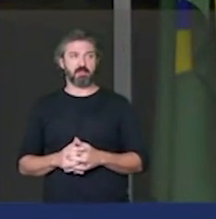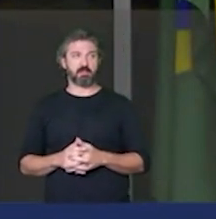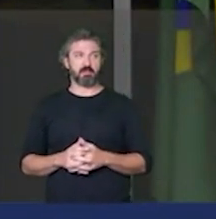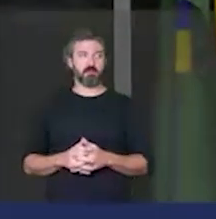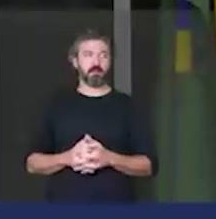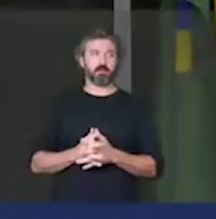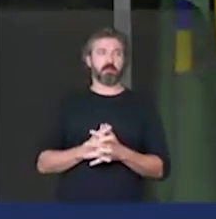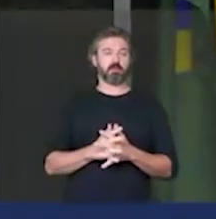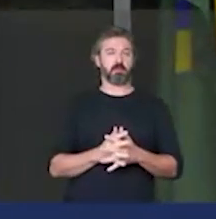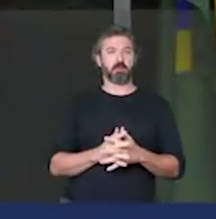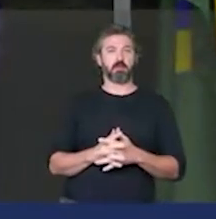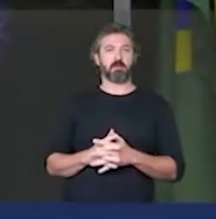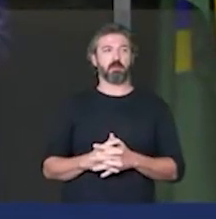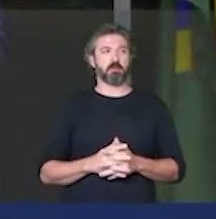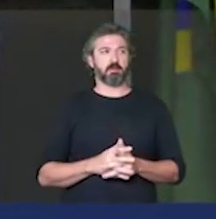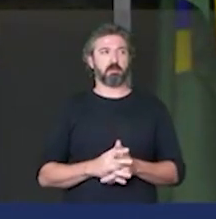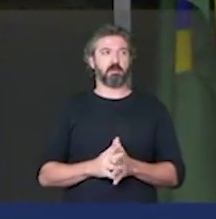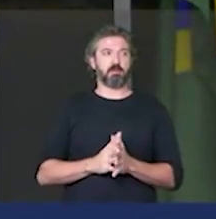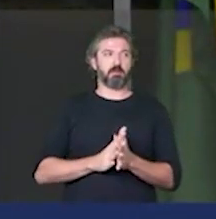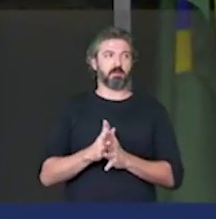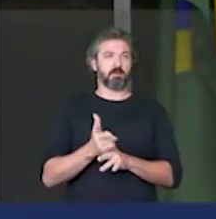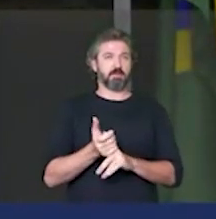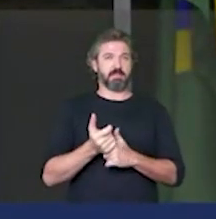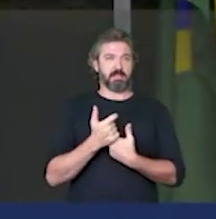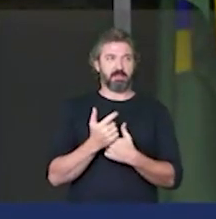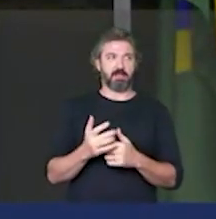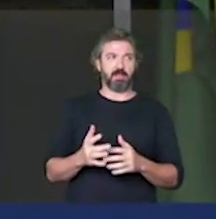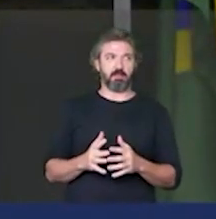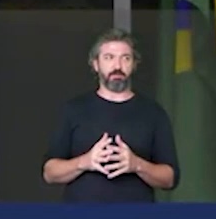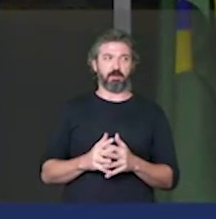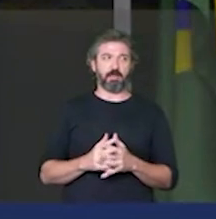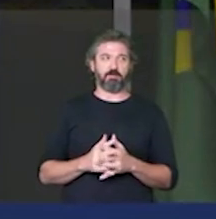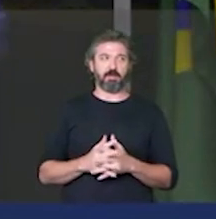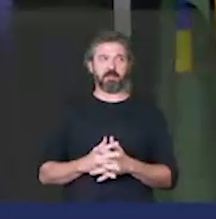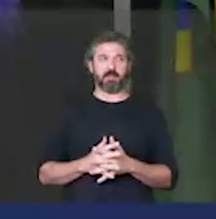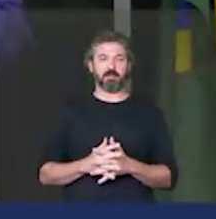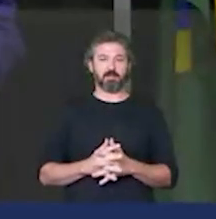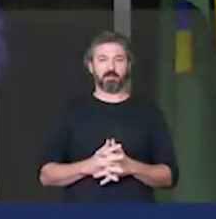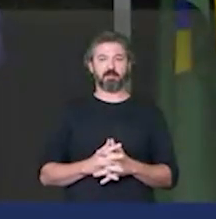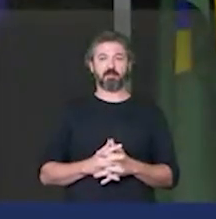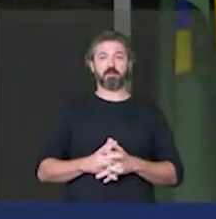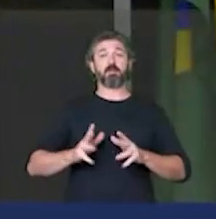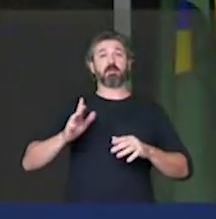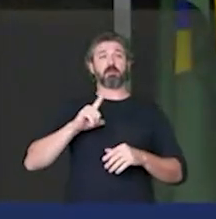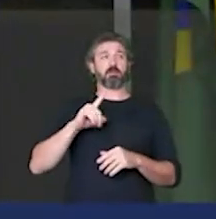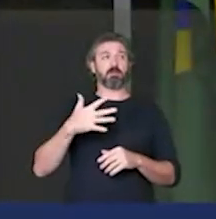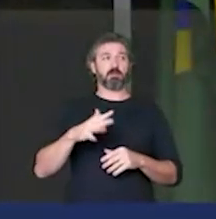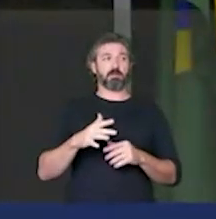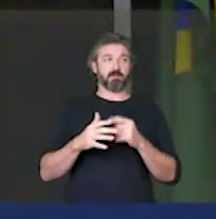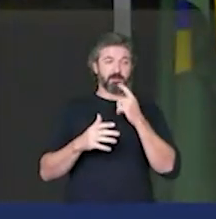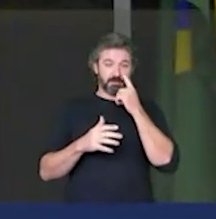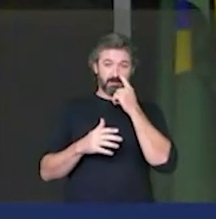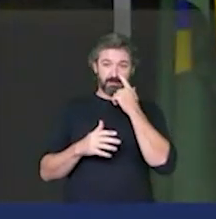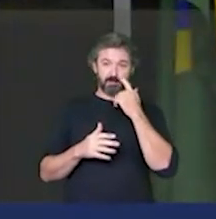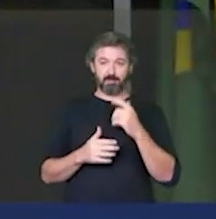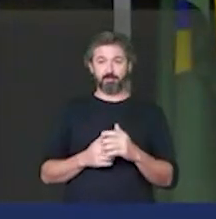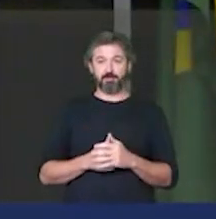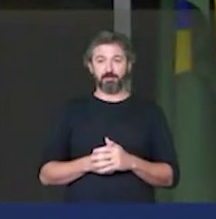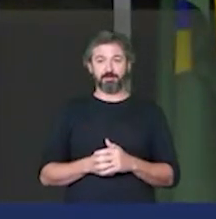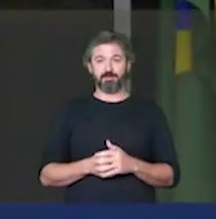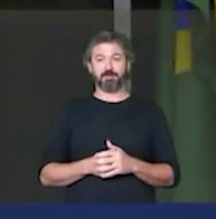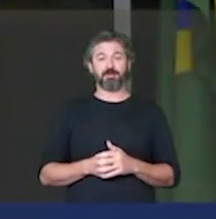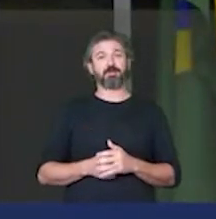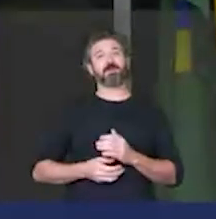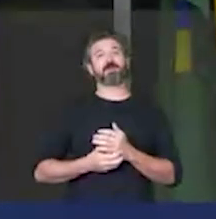tanto petistas como bolsonaristas. Parlamentar aqui desta casa foi pego com 500 mil reais em